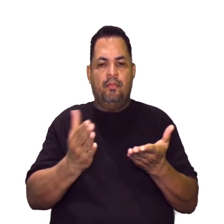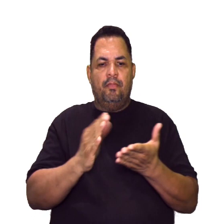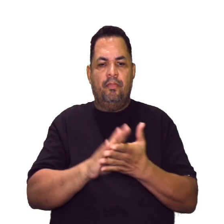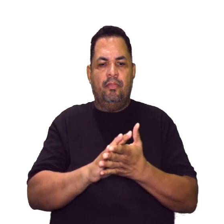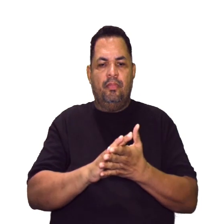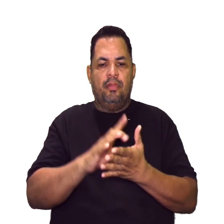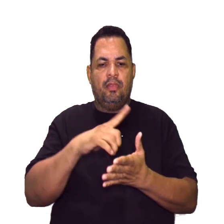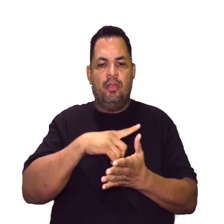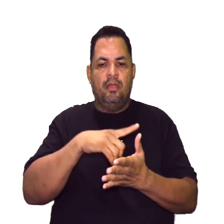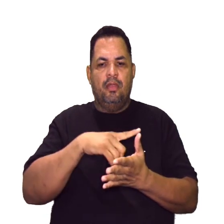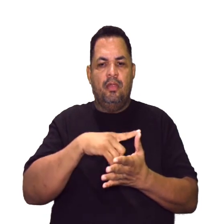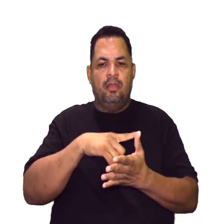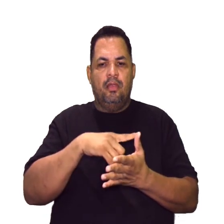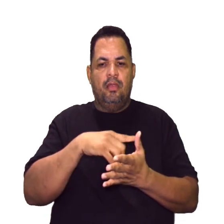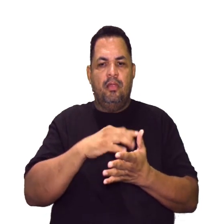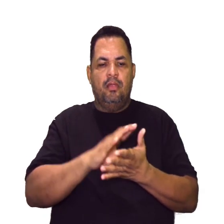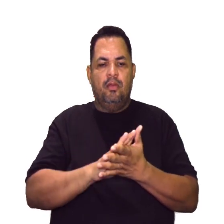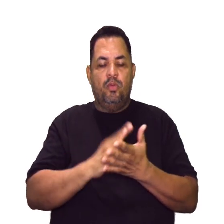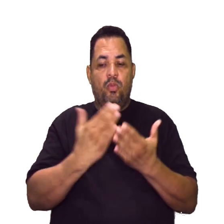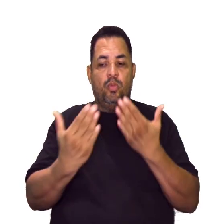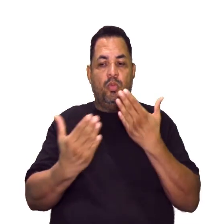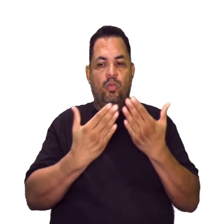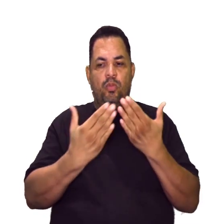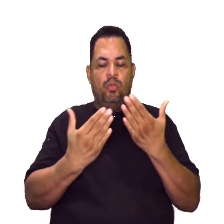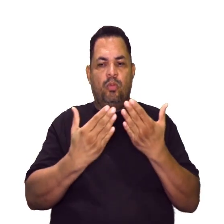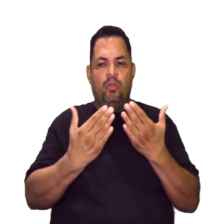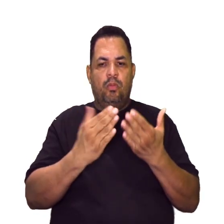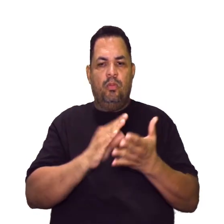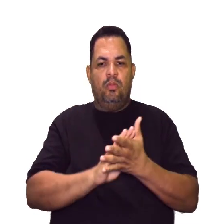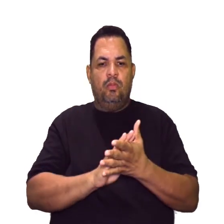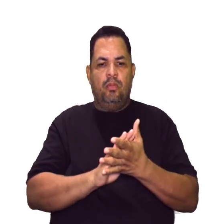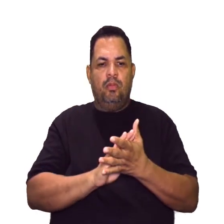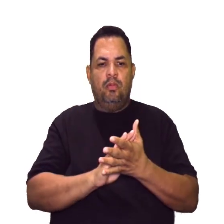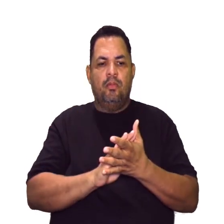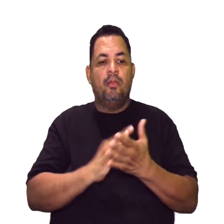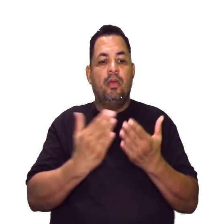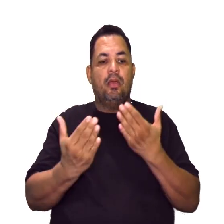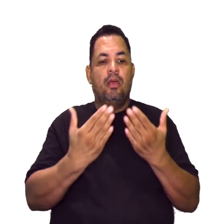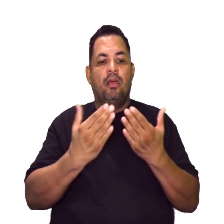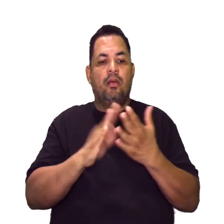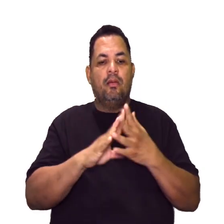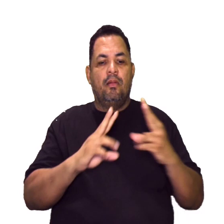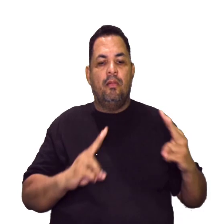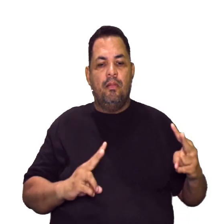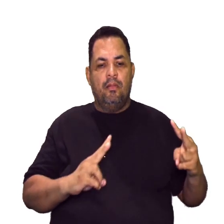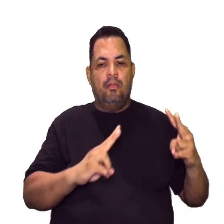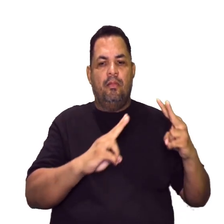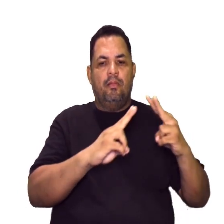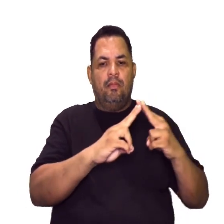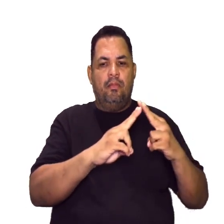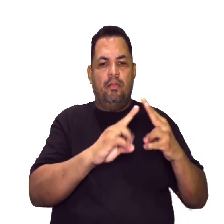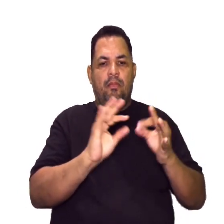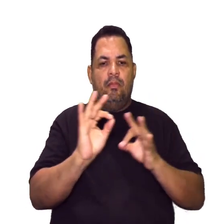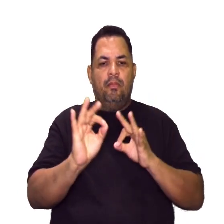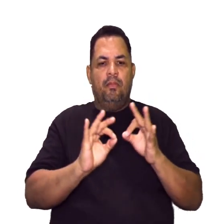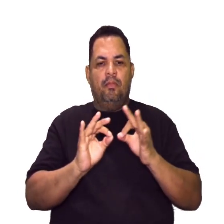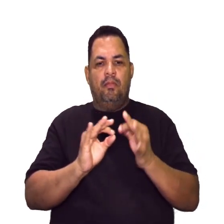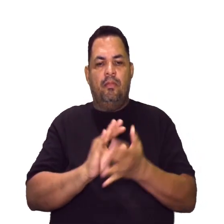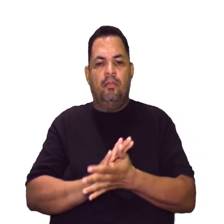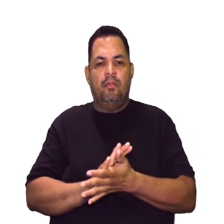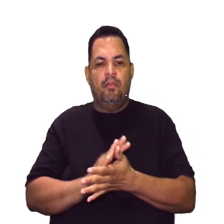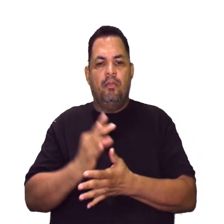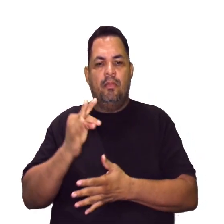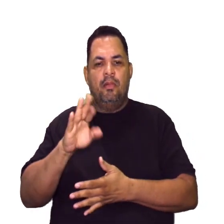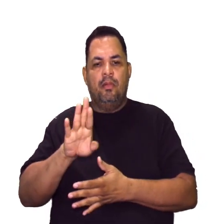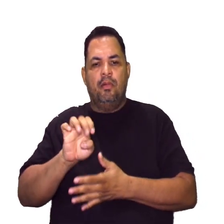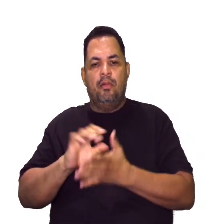temos a trigonal plana, por exemplo. Comparando a trigonal plana com a piramidal. Um elemento central e 3 átomos